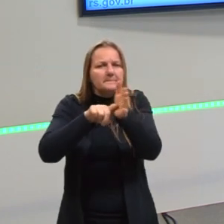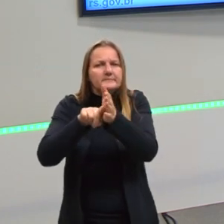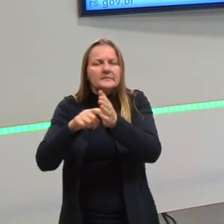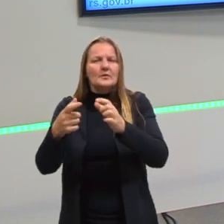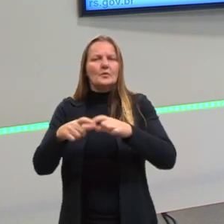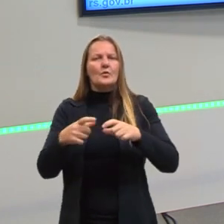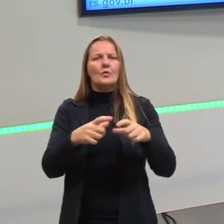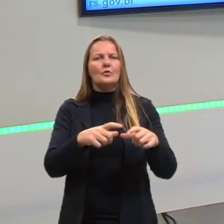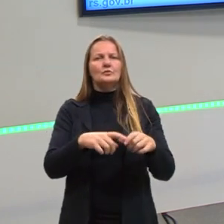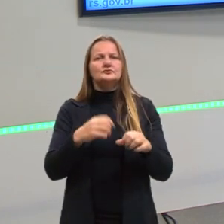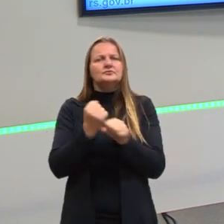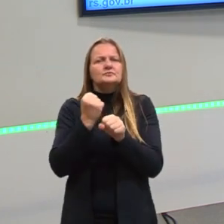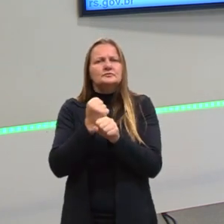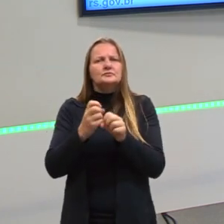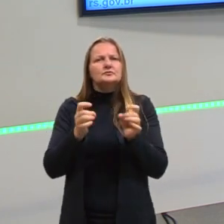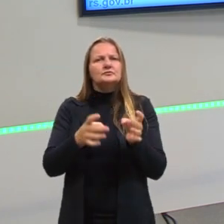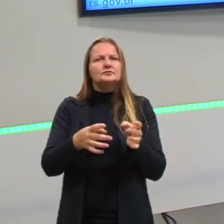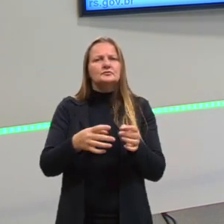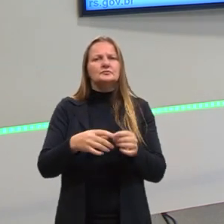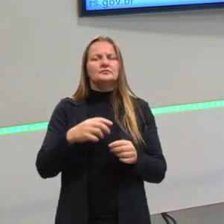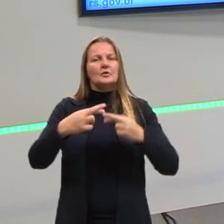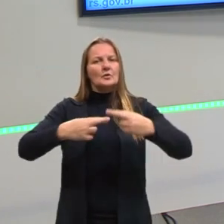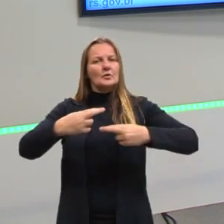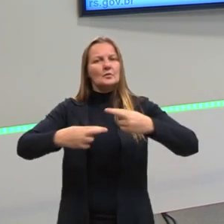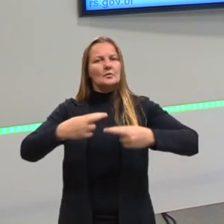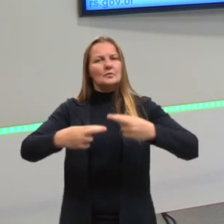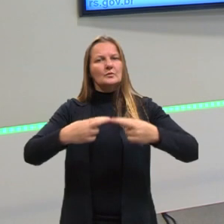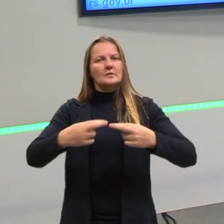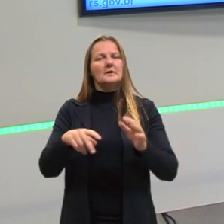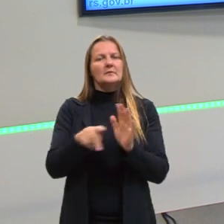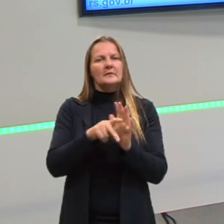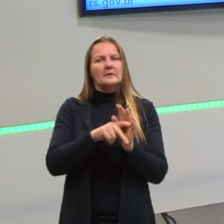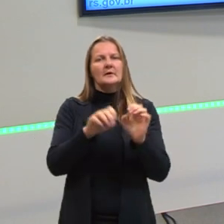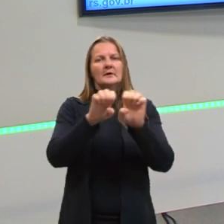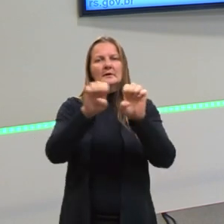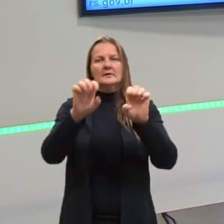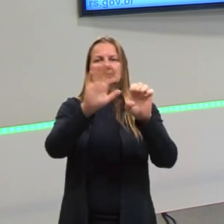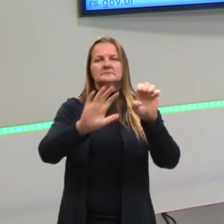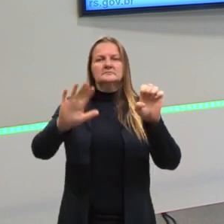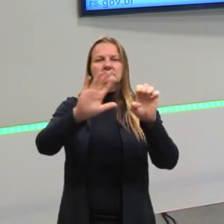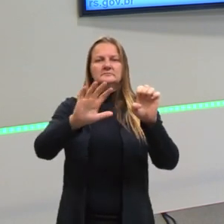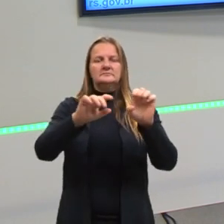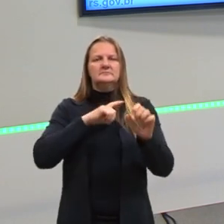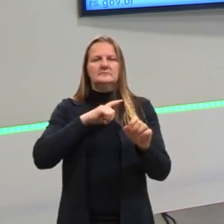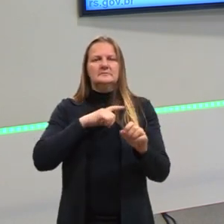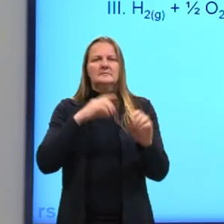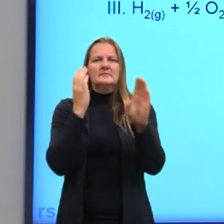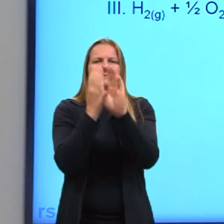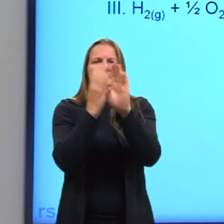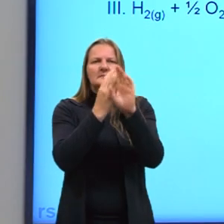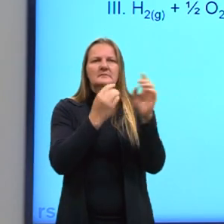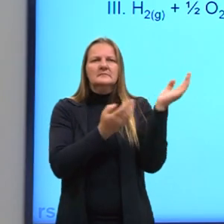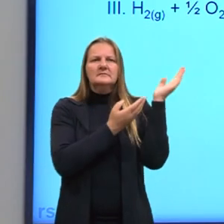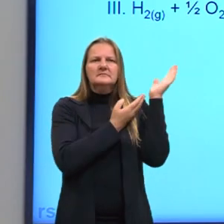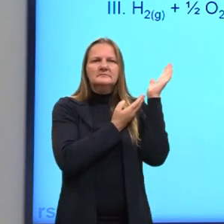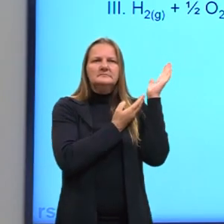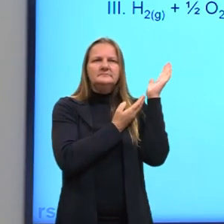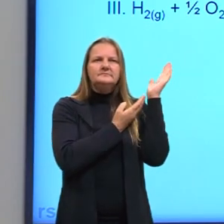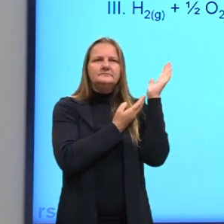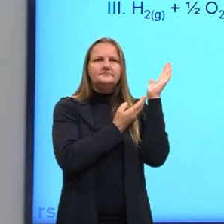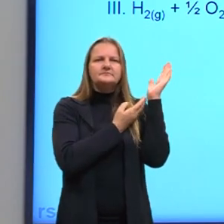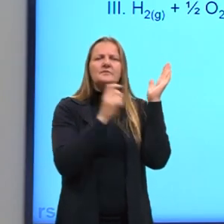está o meu produto onde está os meus regentes da minha reação Global eu encontro o meu produto